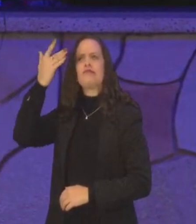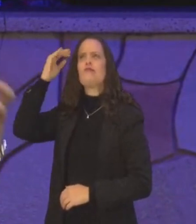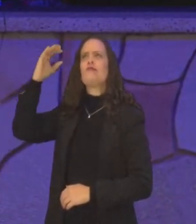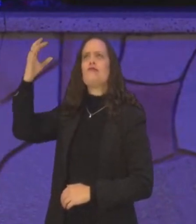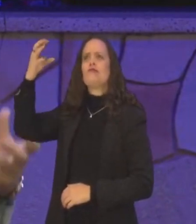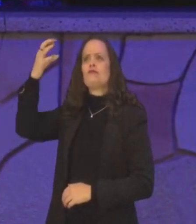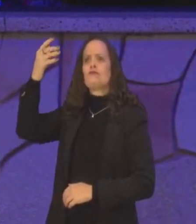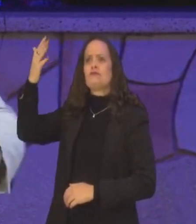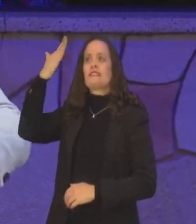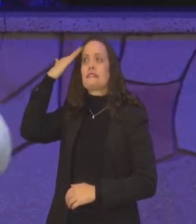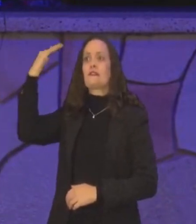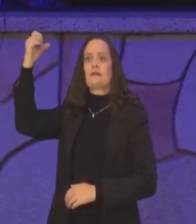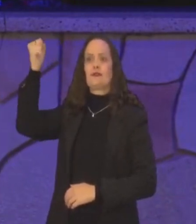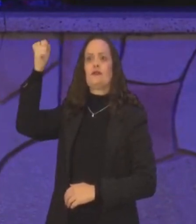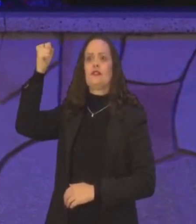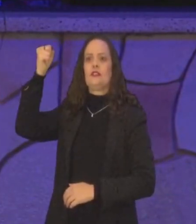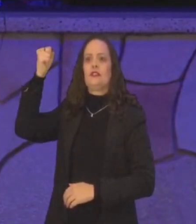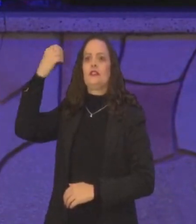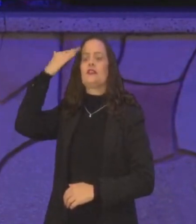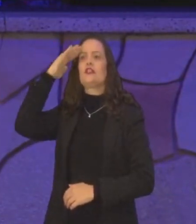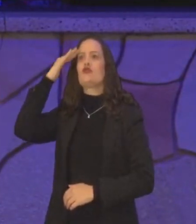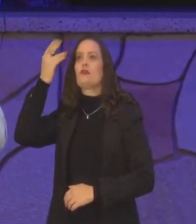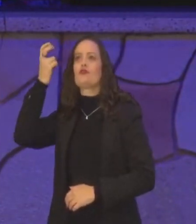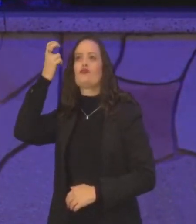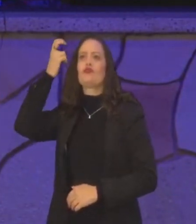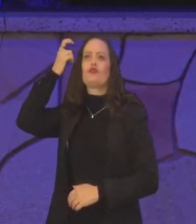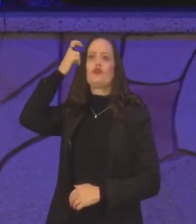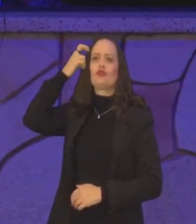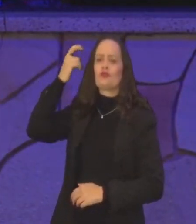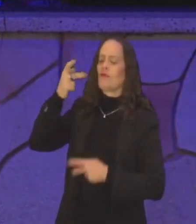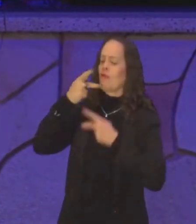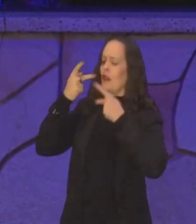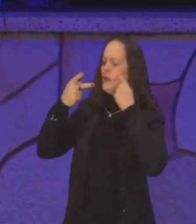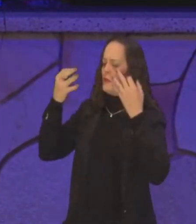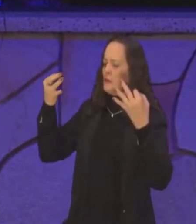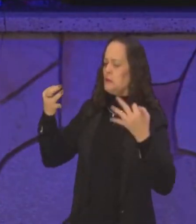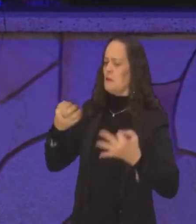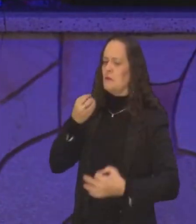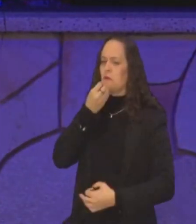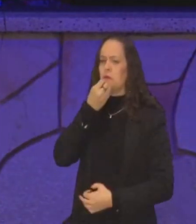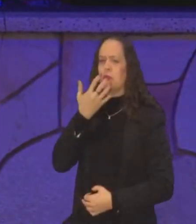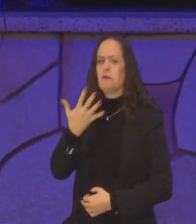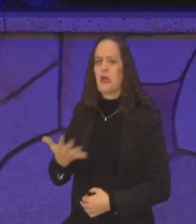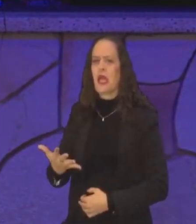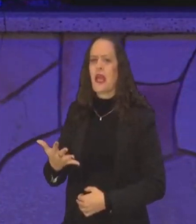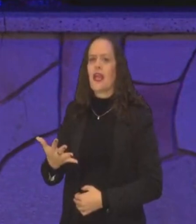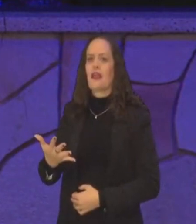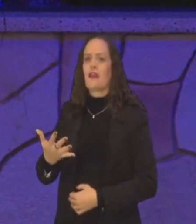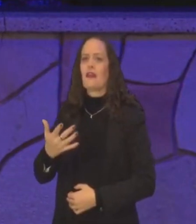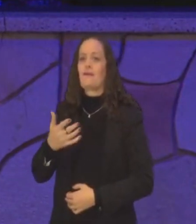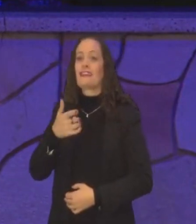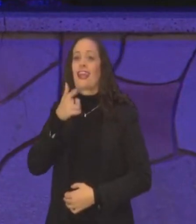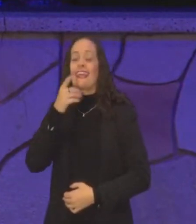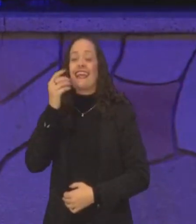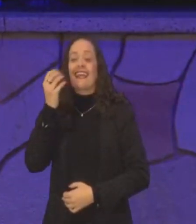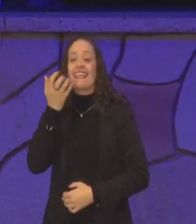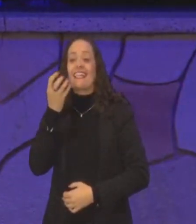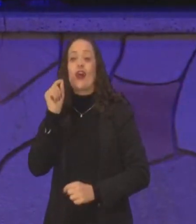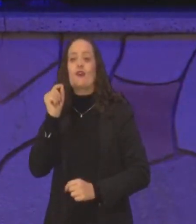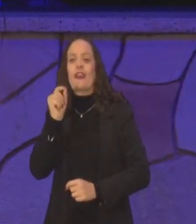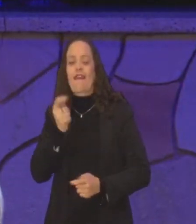de um processo social, de um processo de fala, de um processo argumentativo para enganar os crentes que muitas